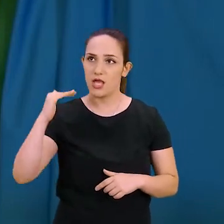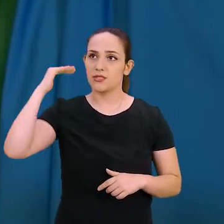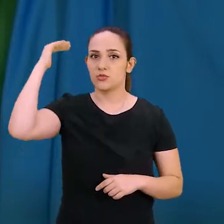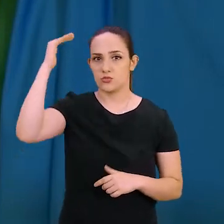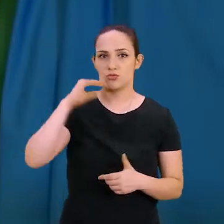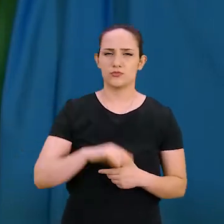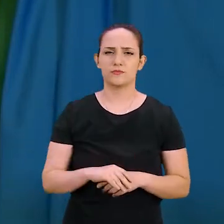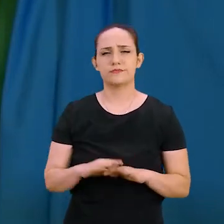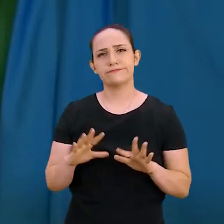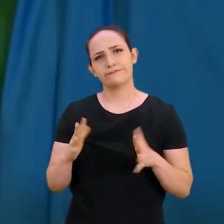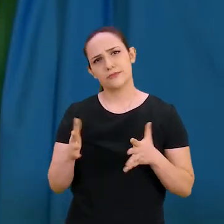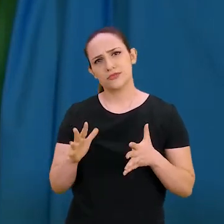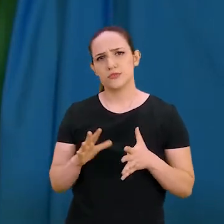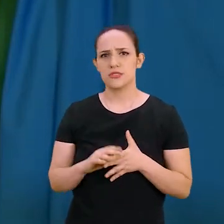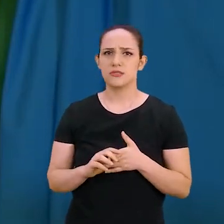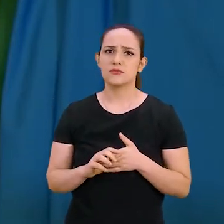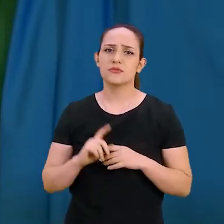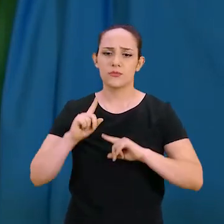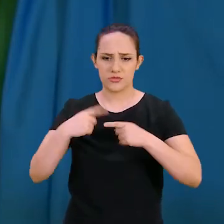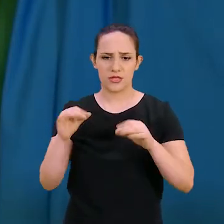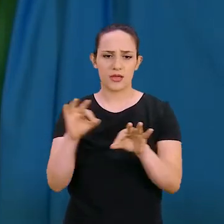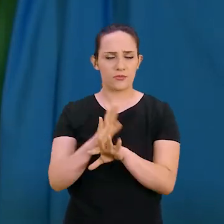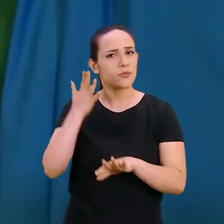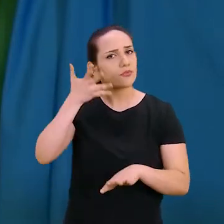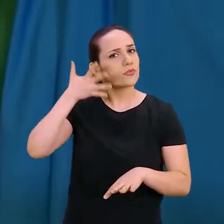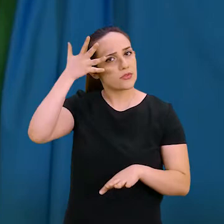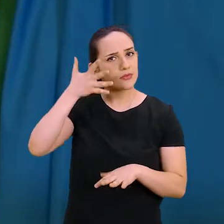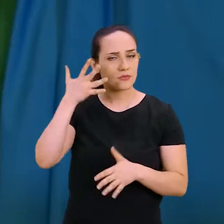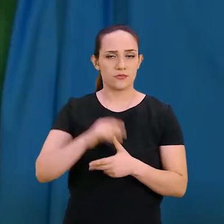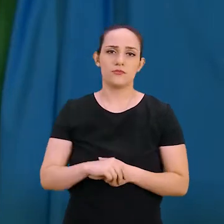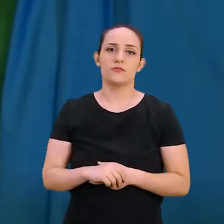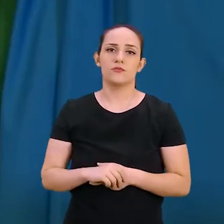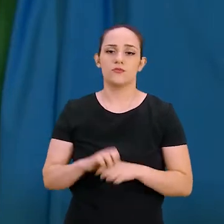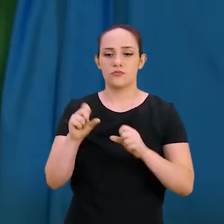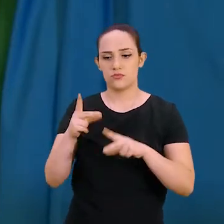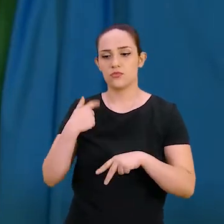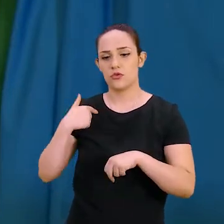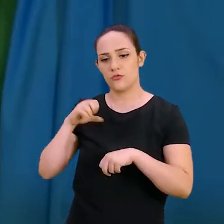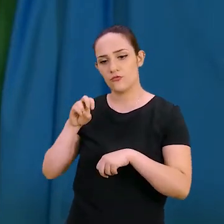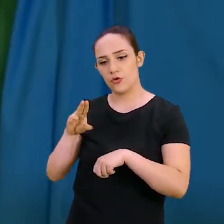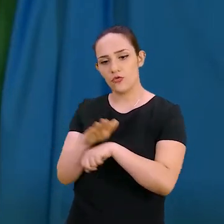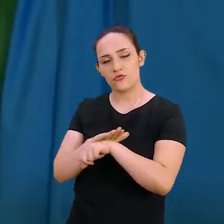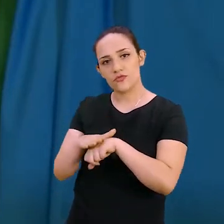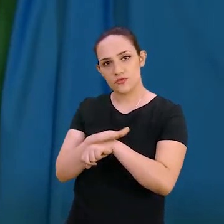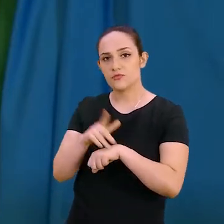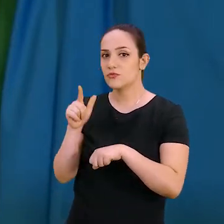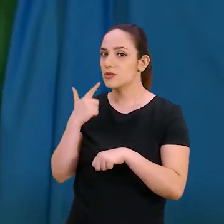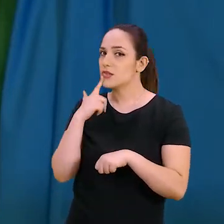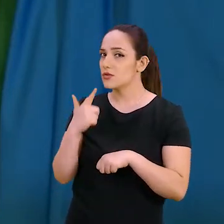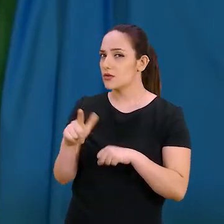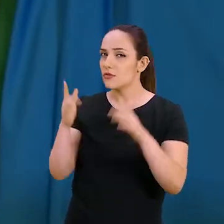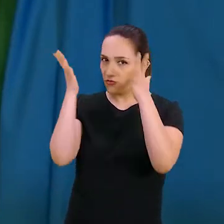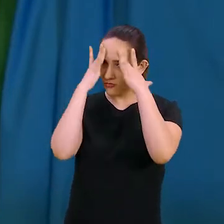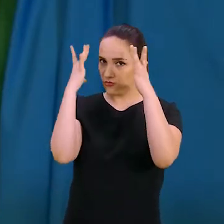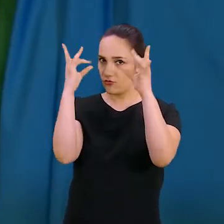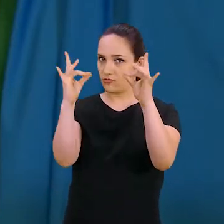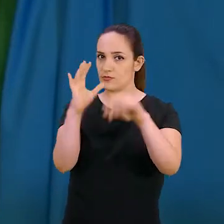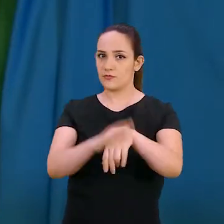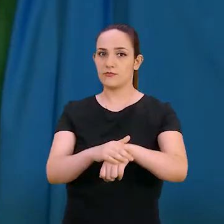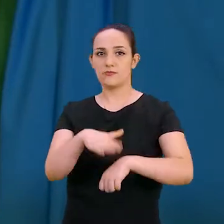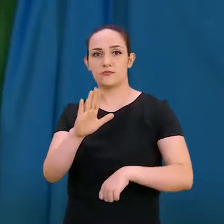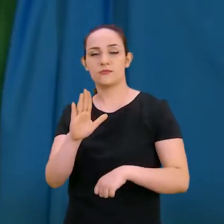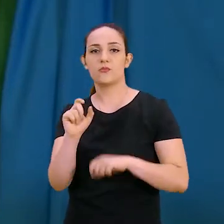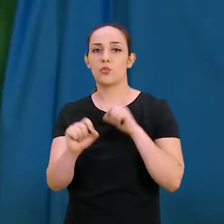acadêmicos, depois das palestras, depois dessa conversa, que daí para os adultos já tem um linguajar mais